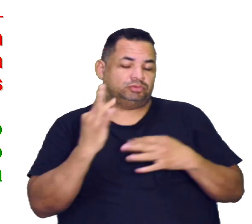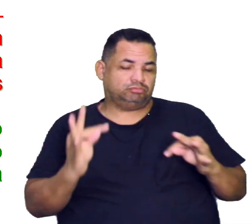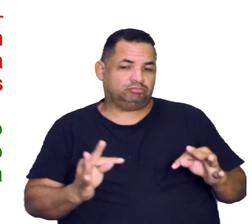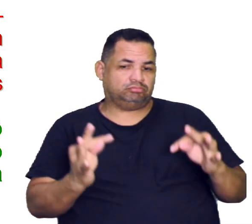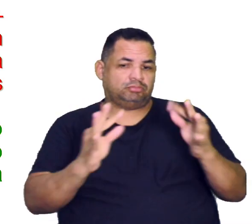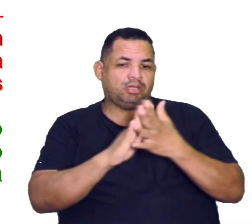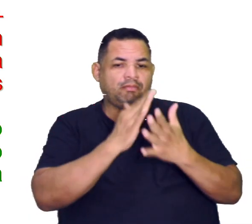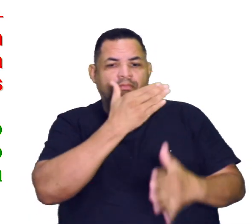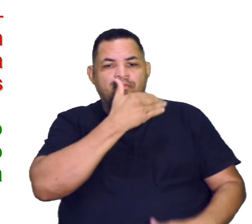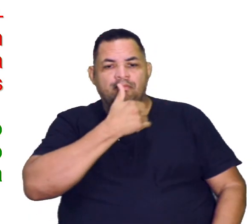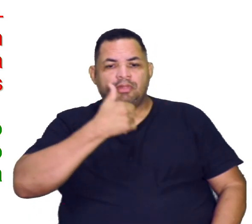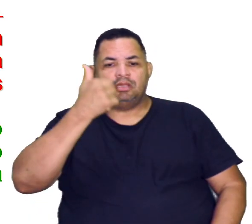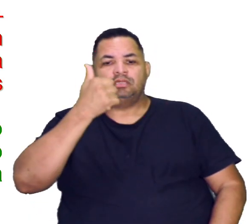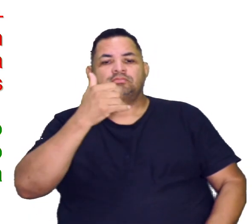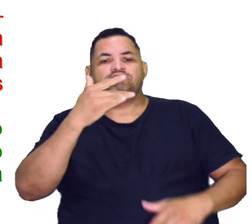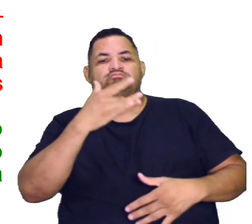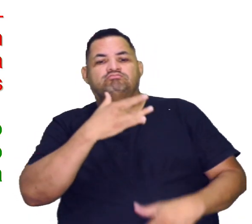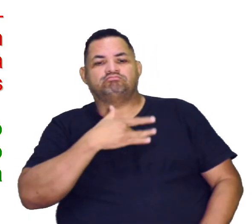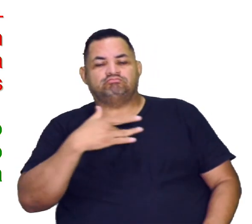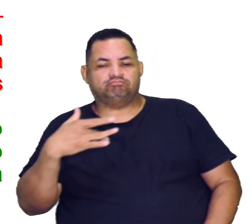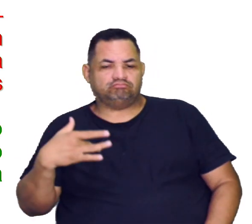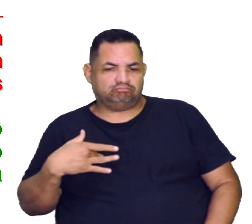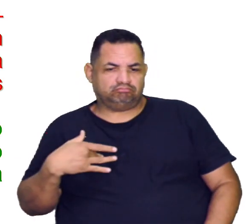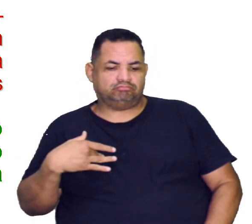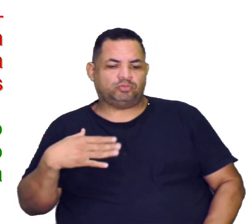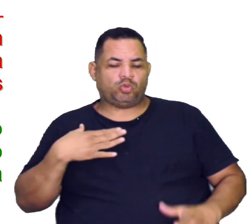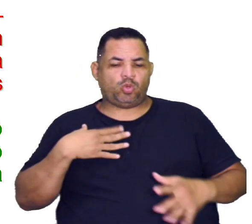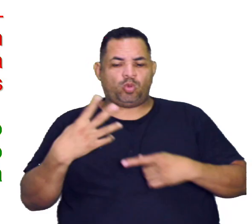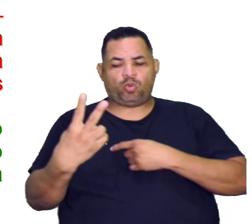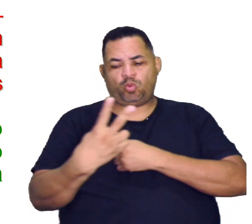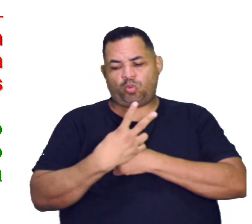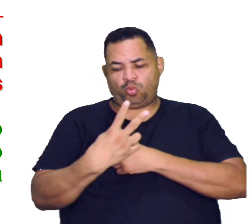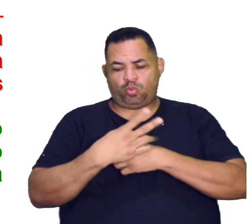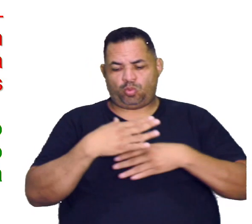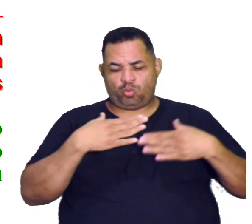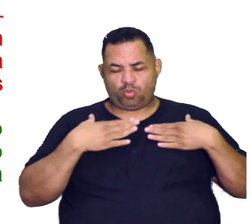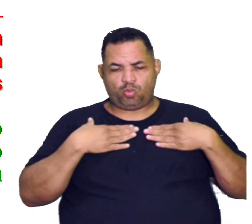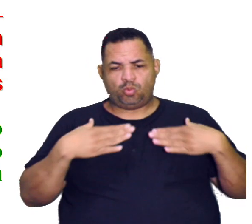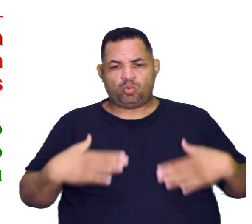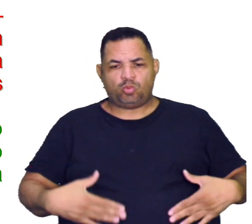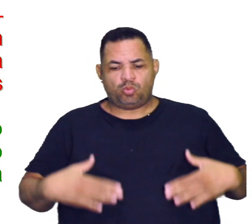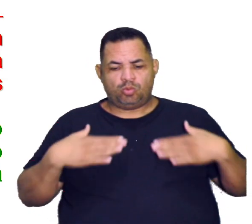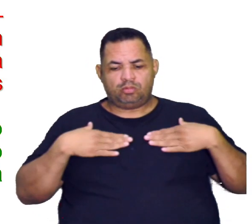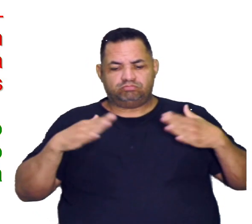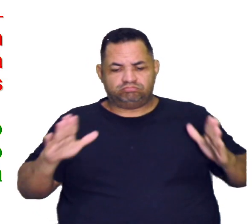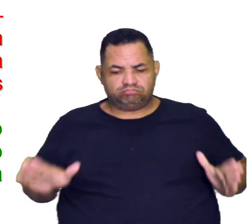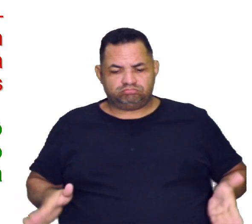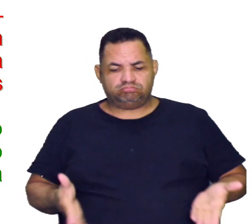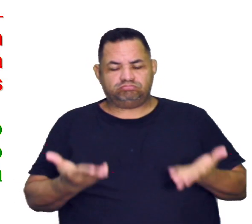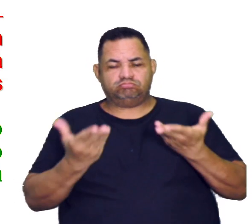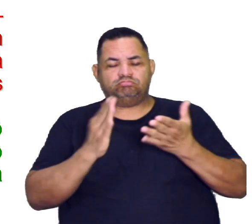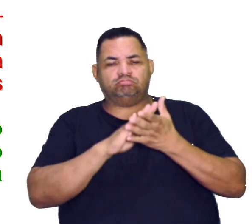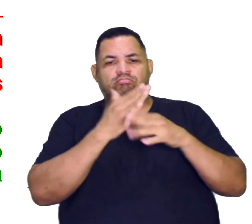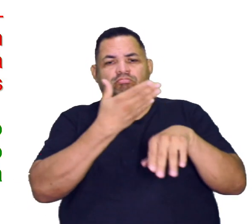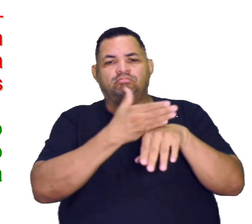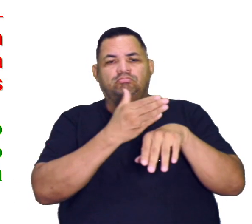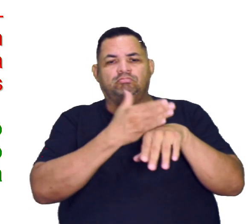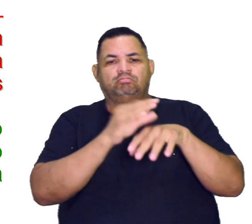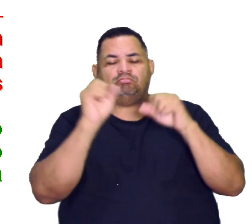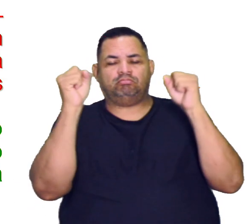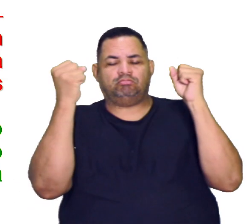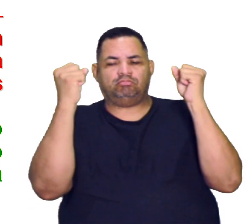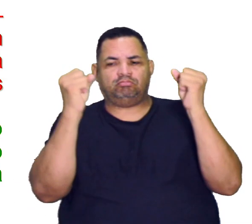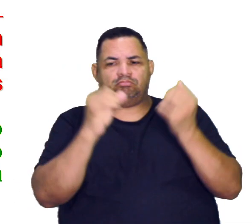ok? Melhorando a nossa saúde, cuidando do nosso corpo e nos incentivando à prática do exercício. Tudo